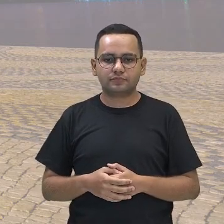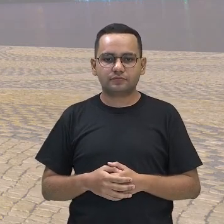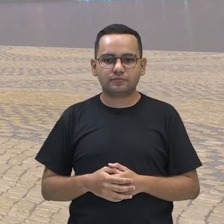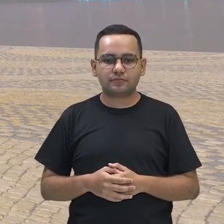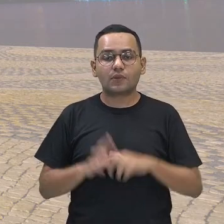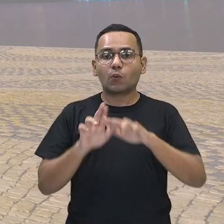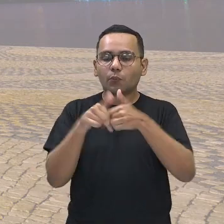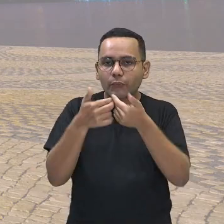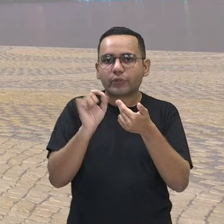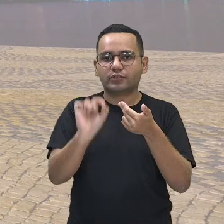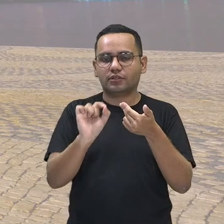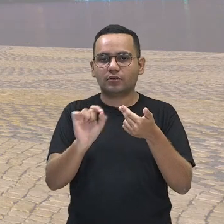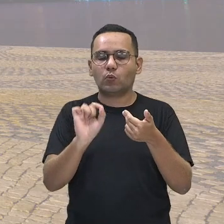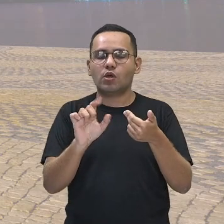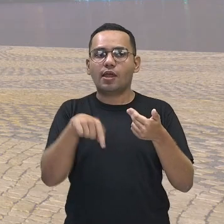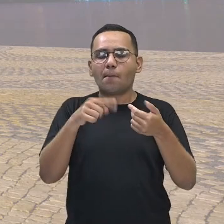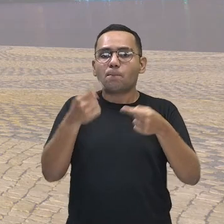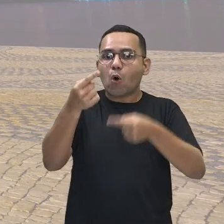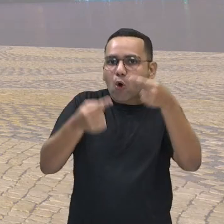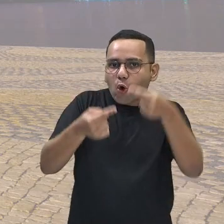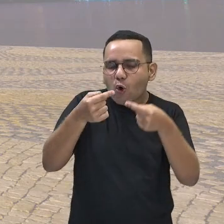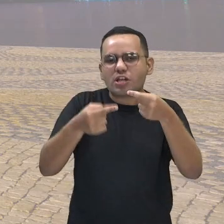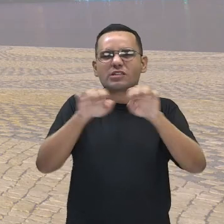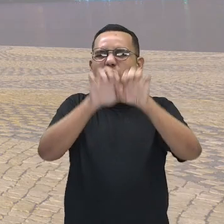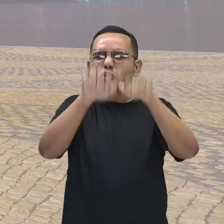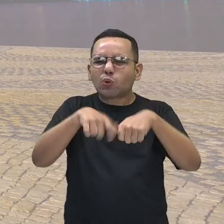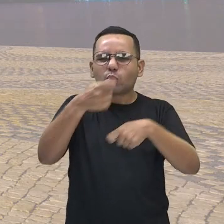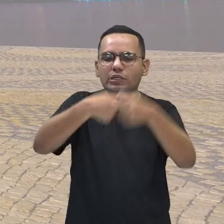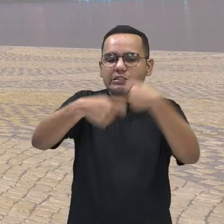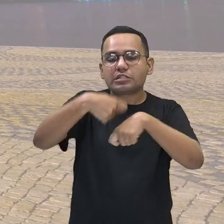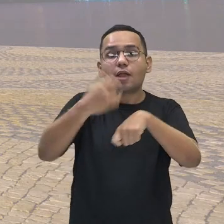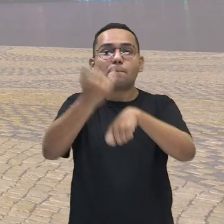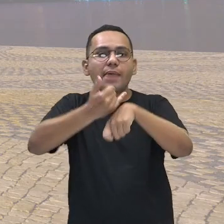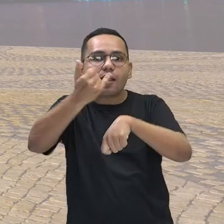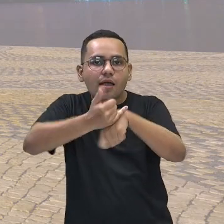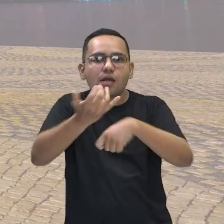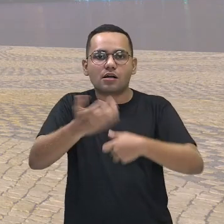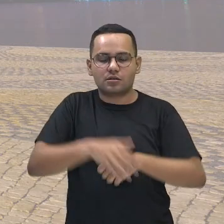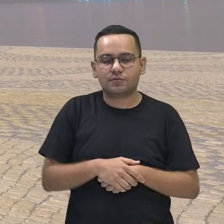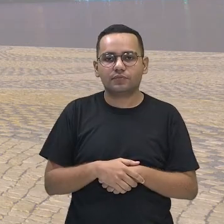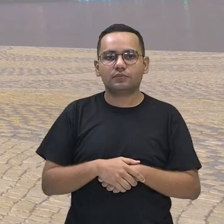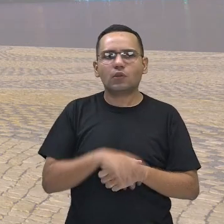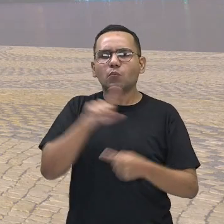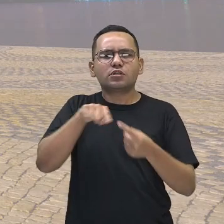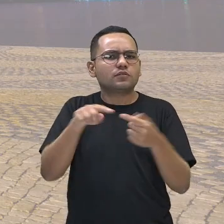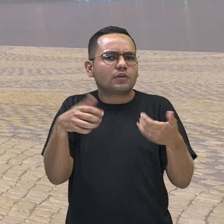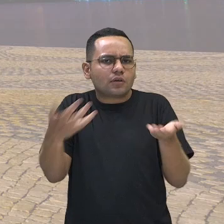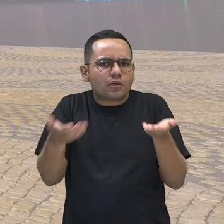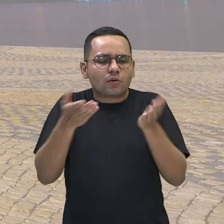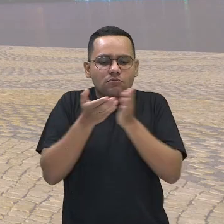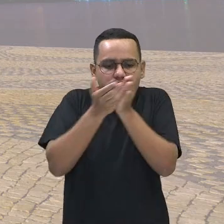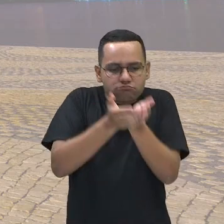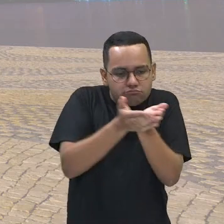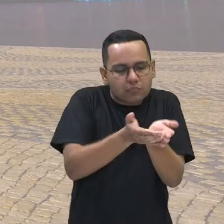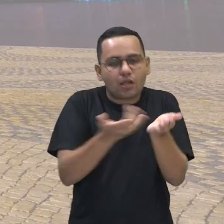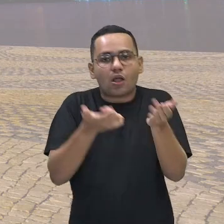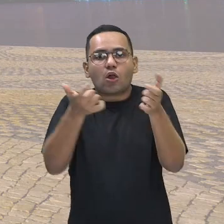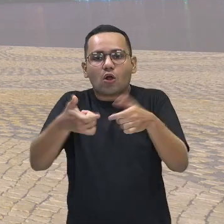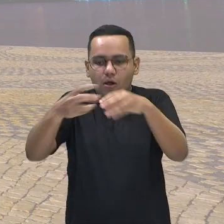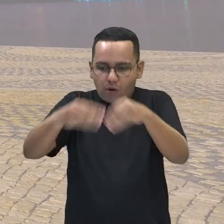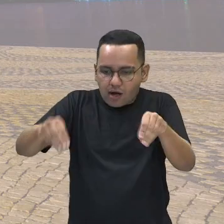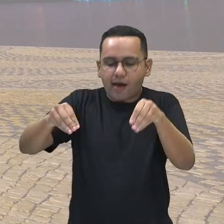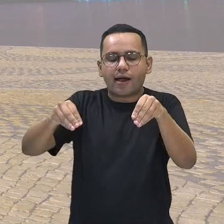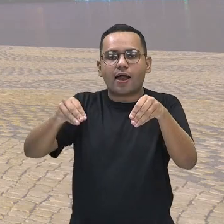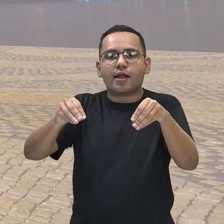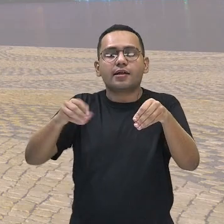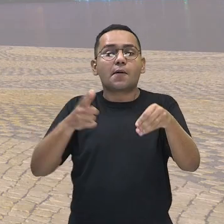econômica mercantilista, aquela política em que visava buscar novos territórios, buscar novas rotas para o comércio com as Índias,